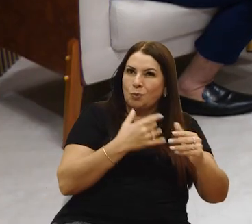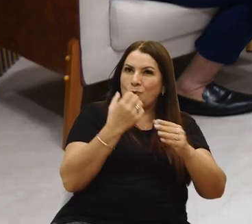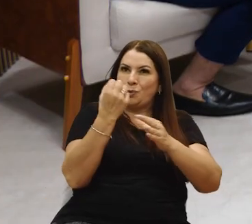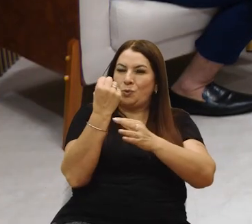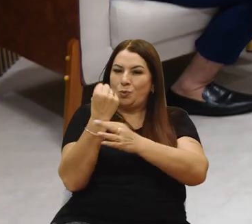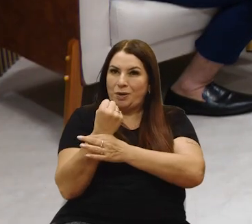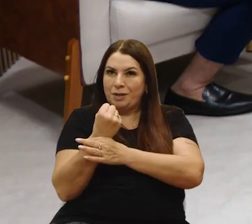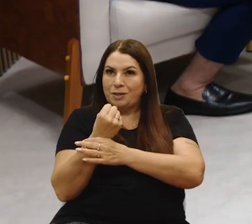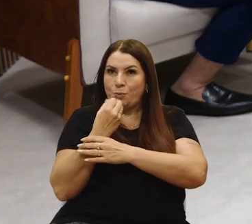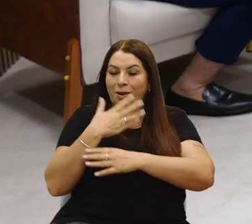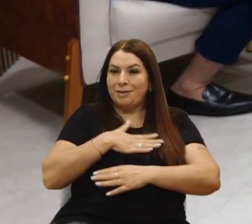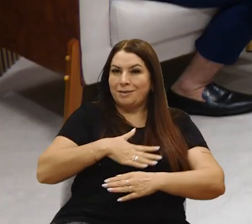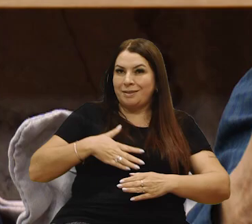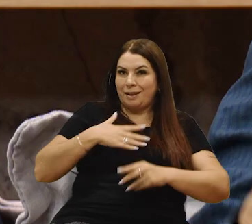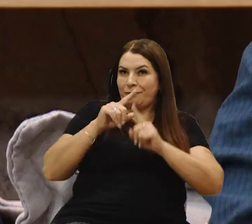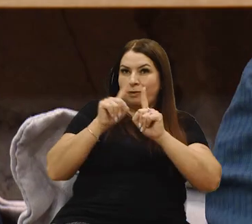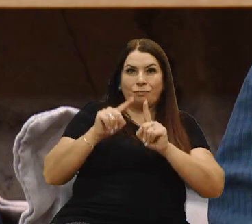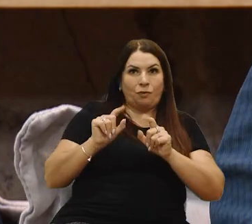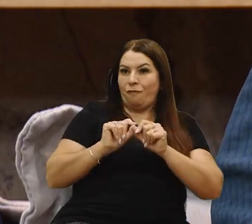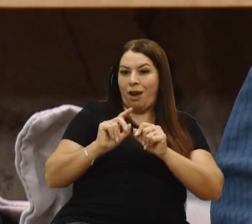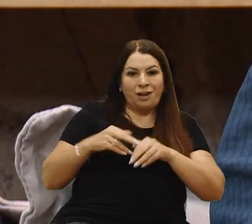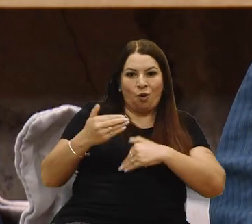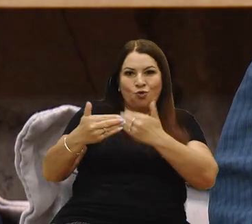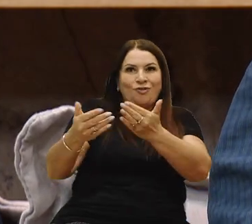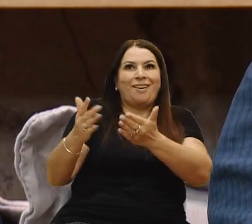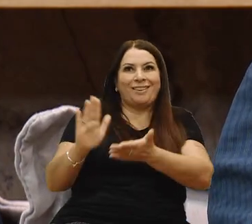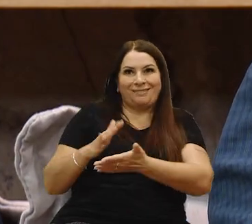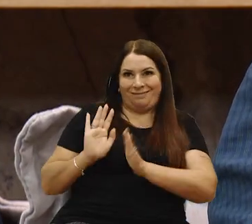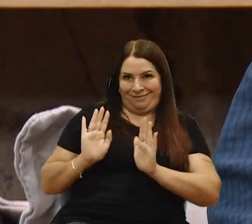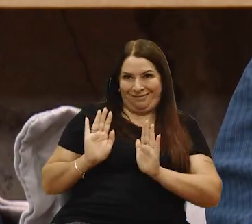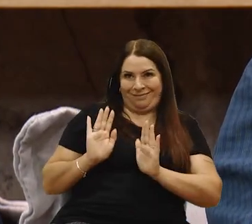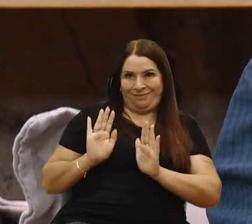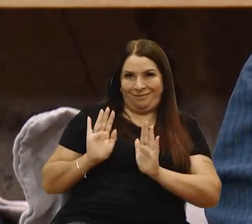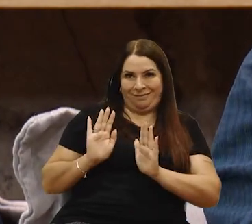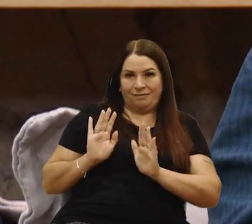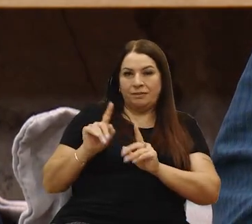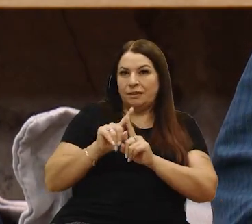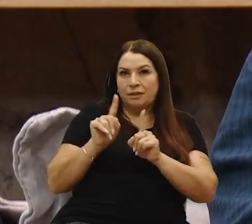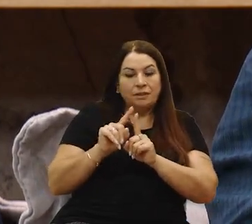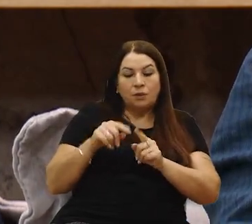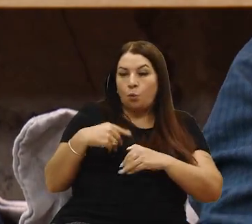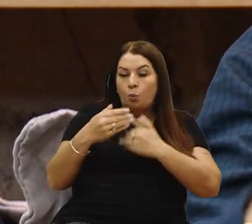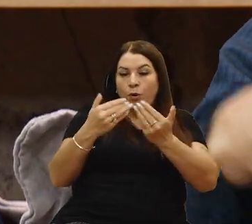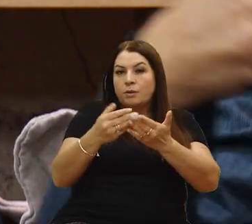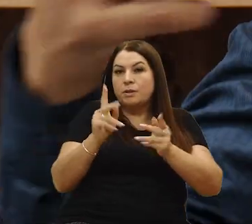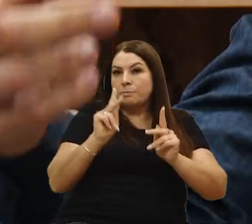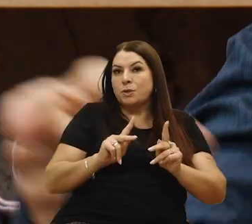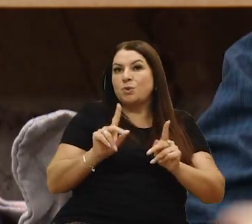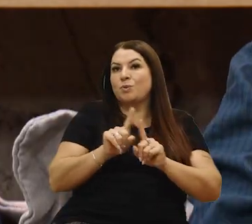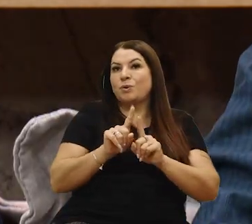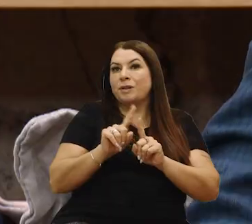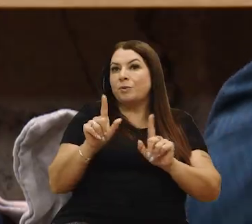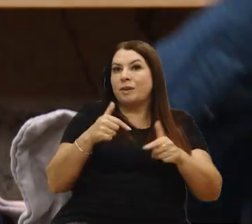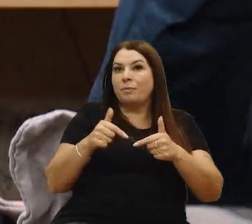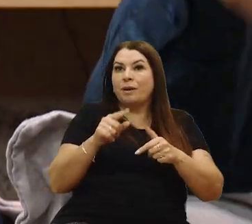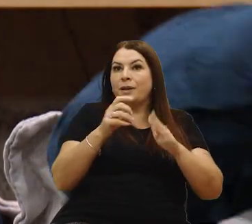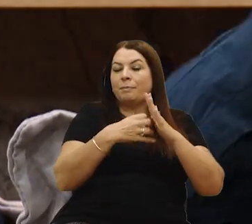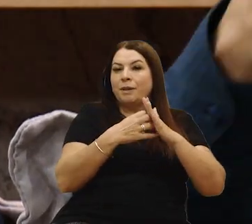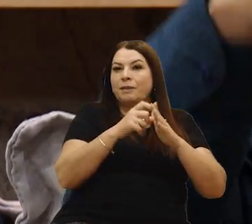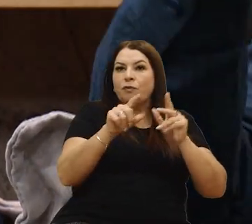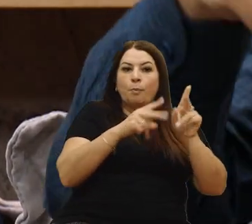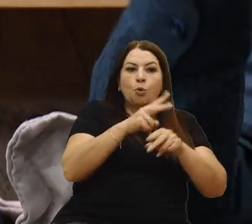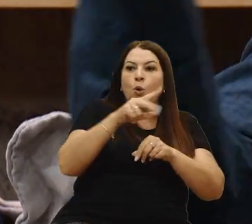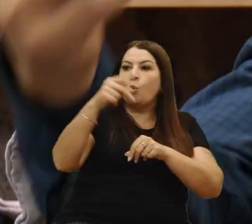com o bem-estar do trabalhador, tu não vai avançar. Talvez a empresa Né? não ande. Não, e não anda, e as pessoas estão deixando de trabalhar naquela empresa e